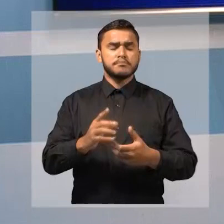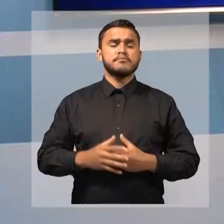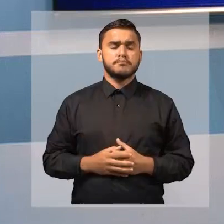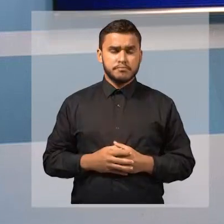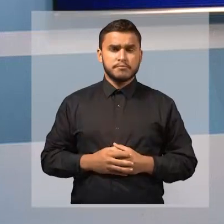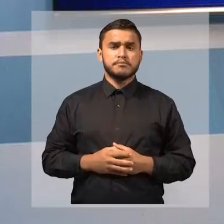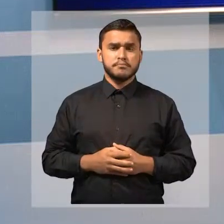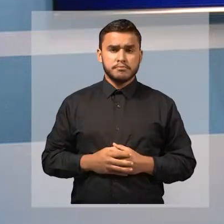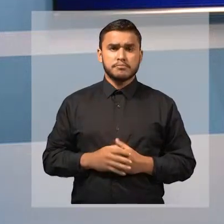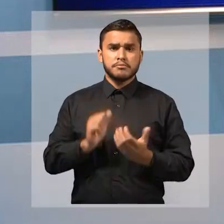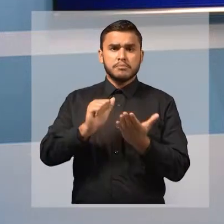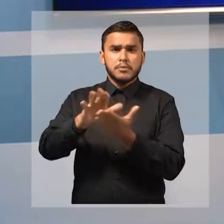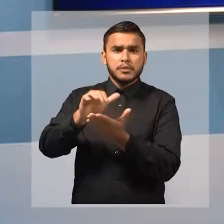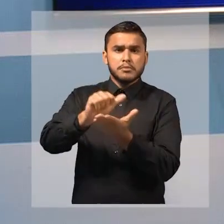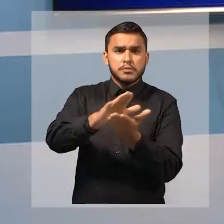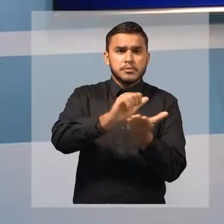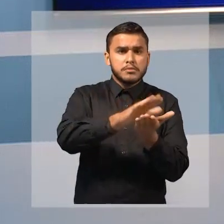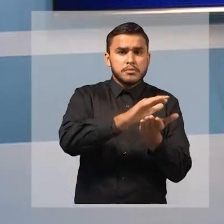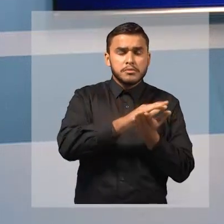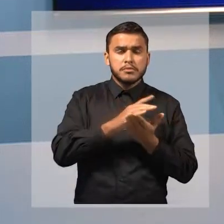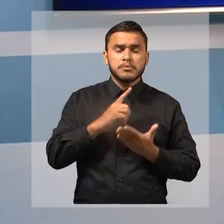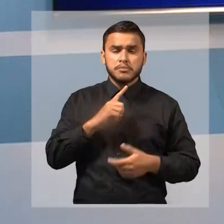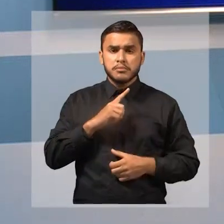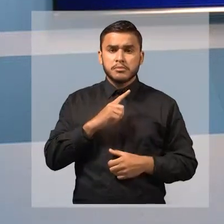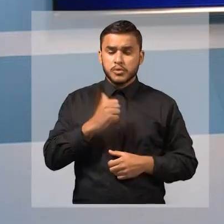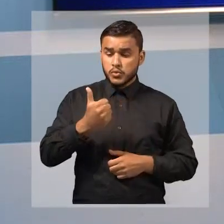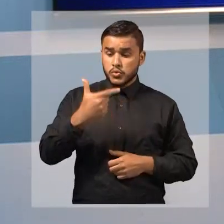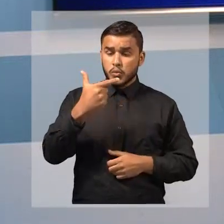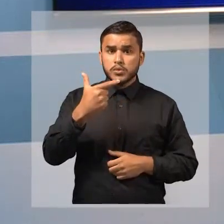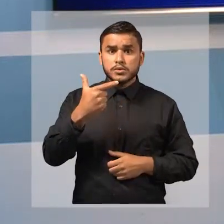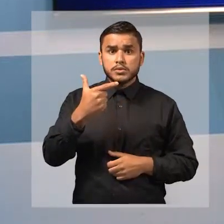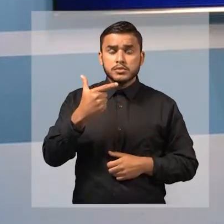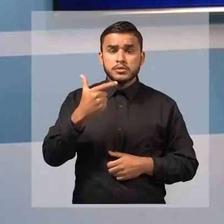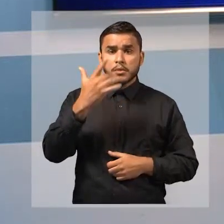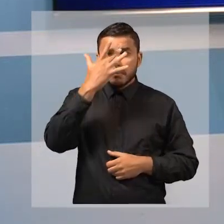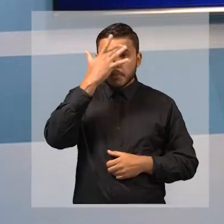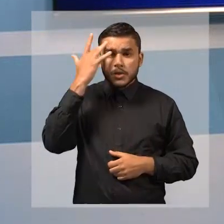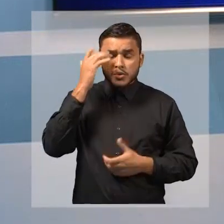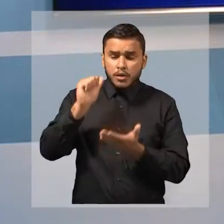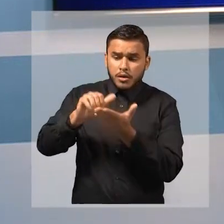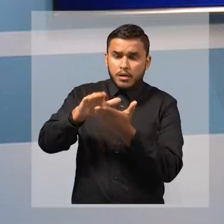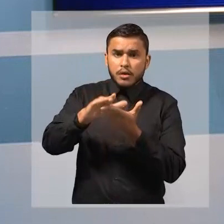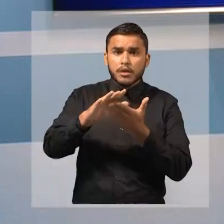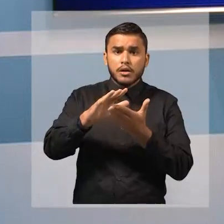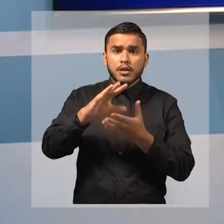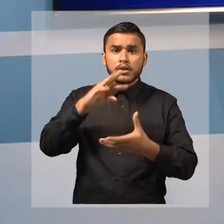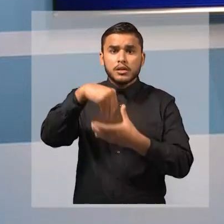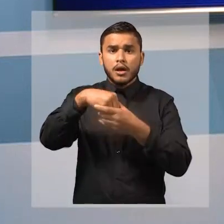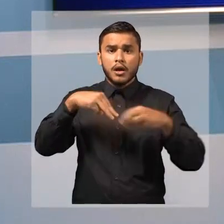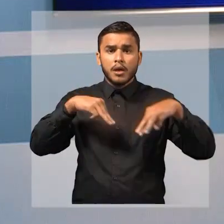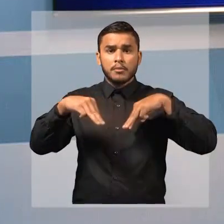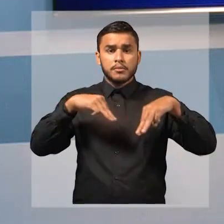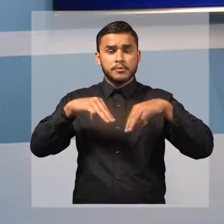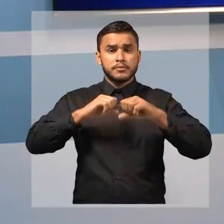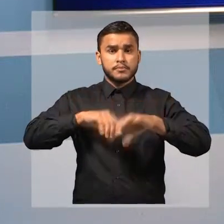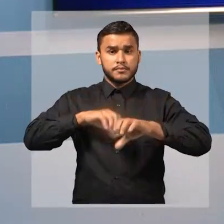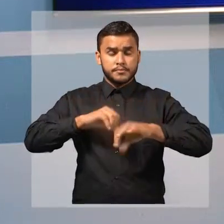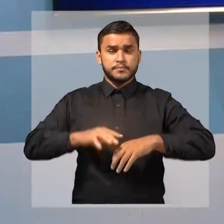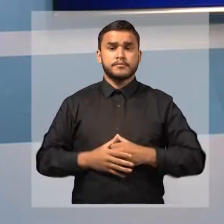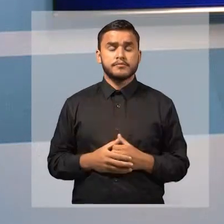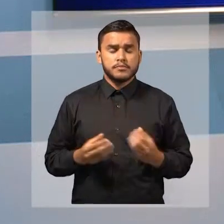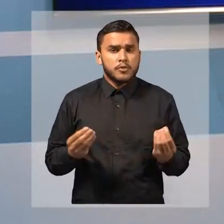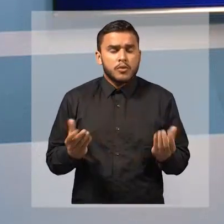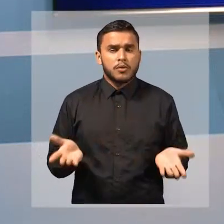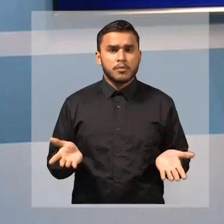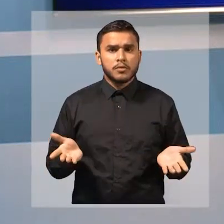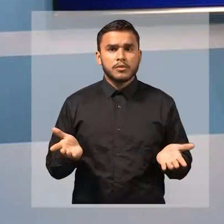já tendo demitido pelo menos 12 das principais peças para tocar a educação brasileira. Não é preciso